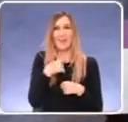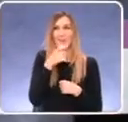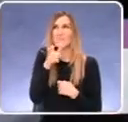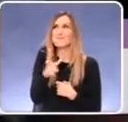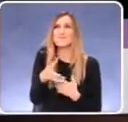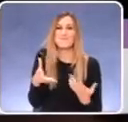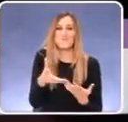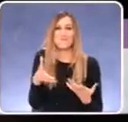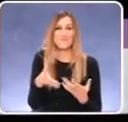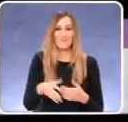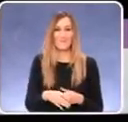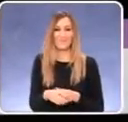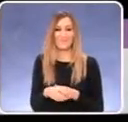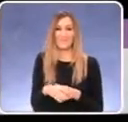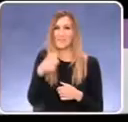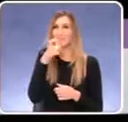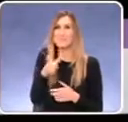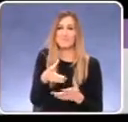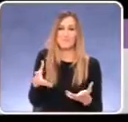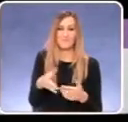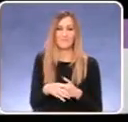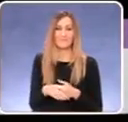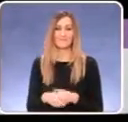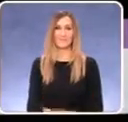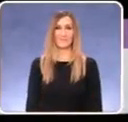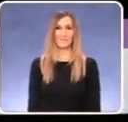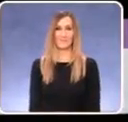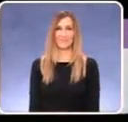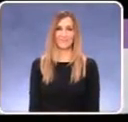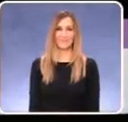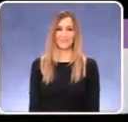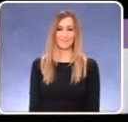palavras. Estou sem palavras, pronto.